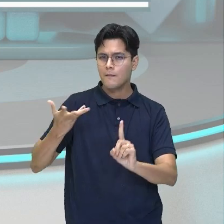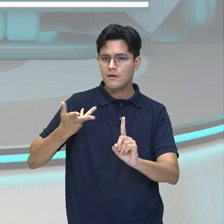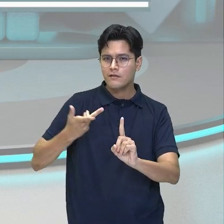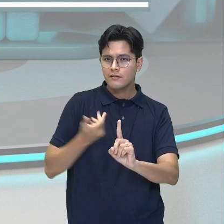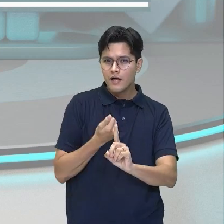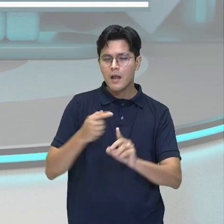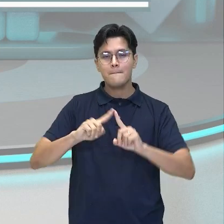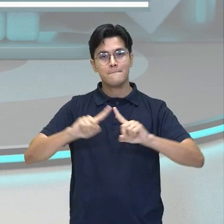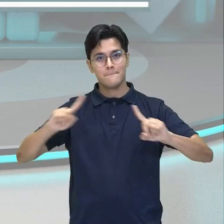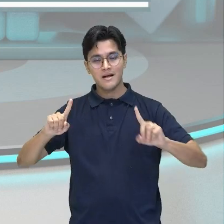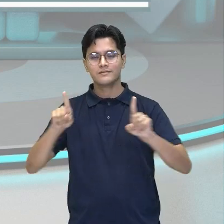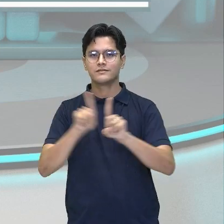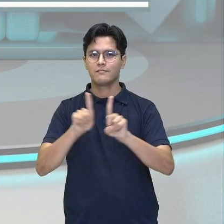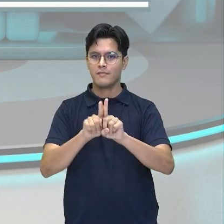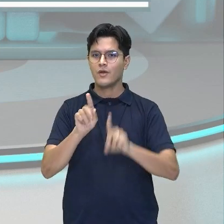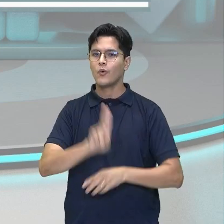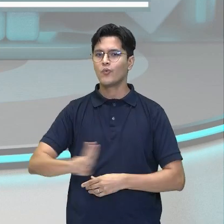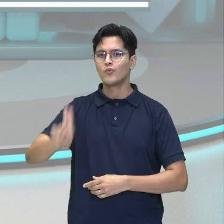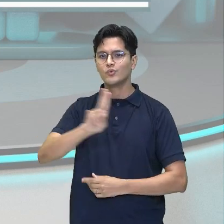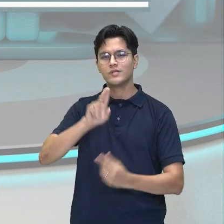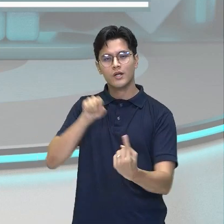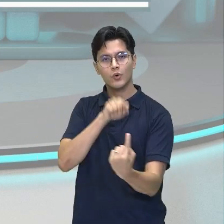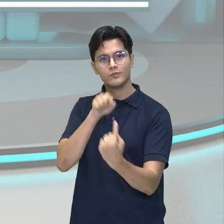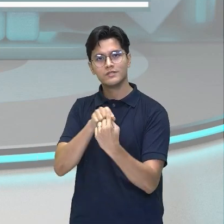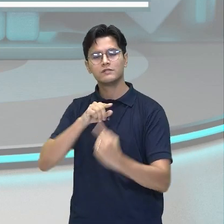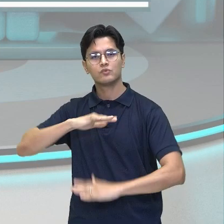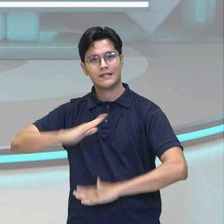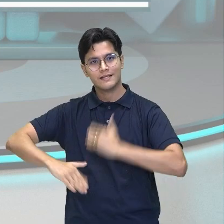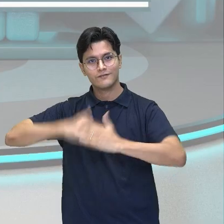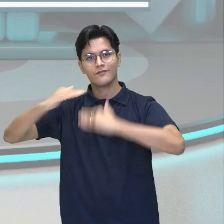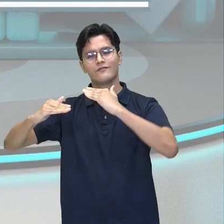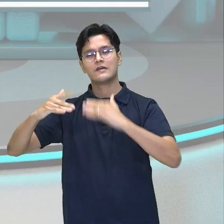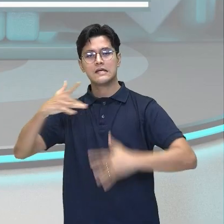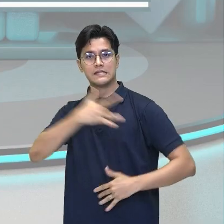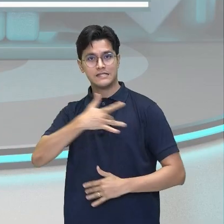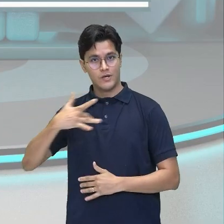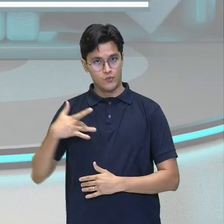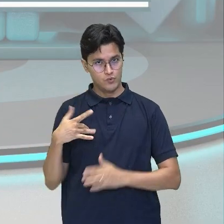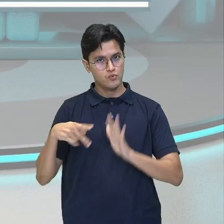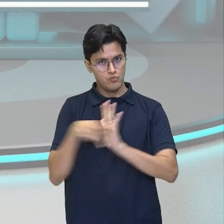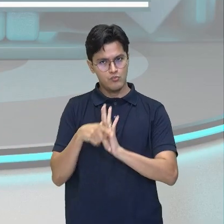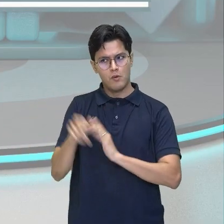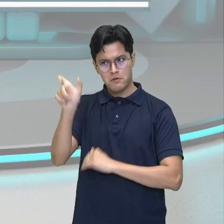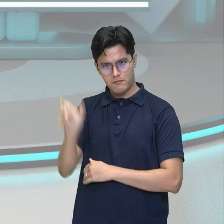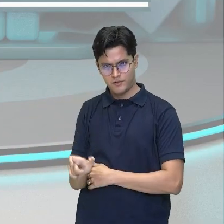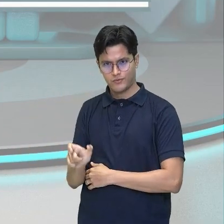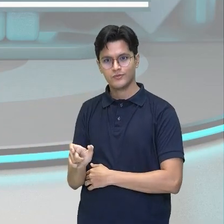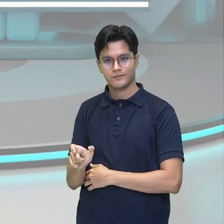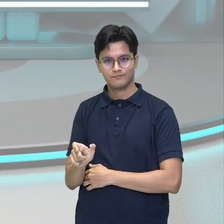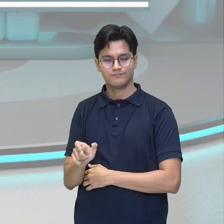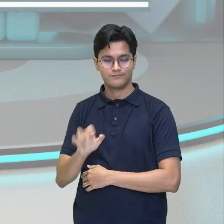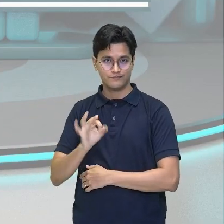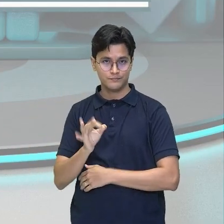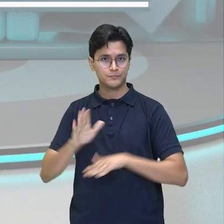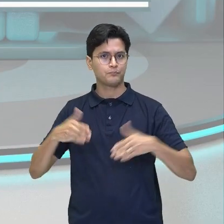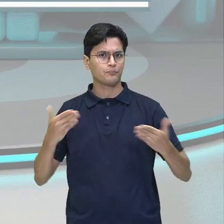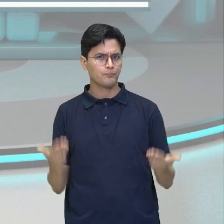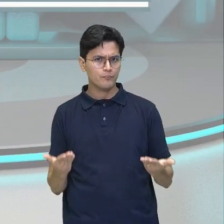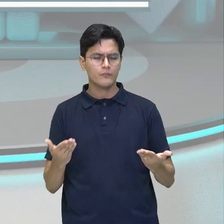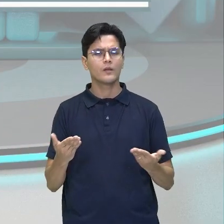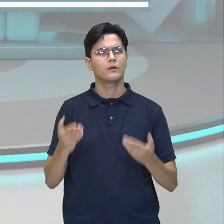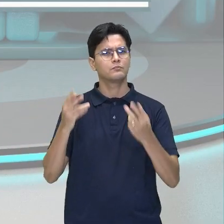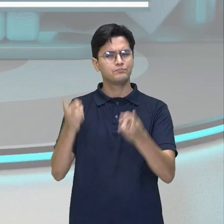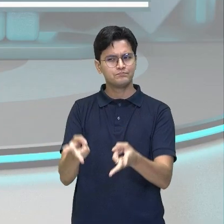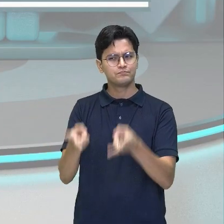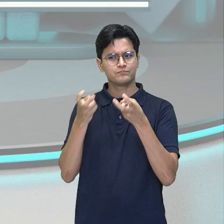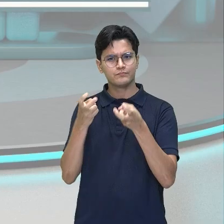utilizada para desenvolver a saúde daquele indivíduo. Então, a gente já observa aí que existem